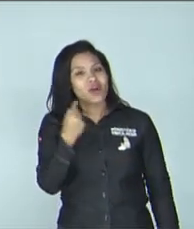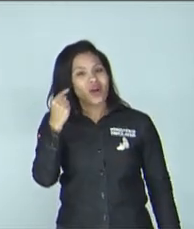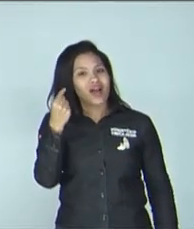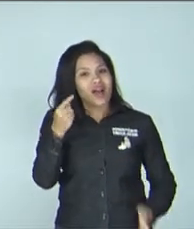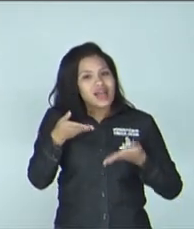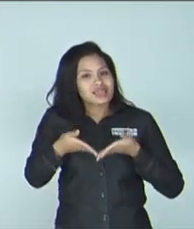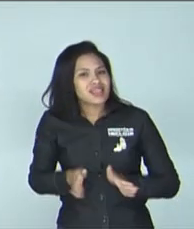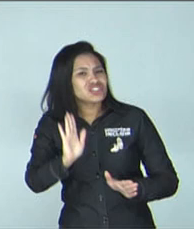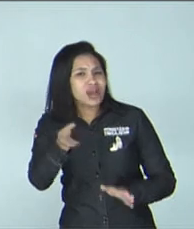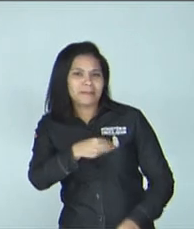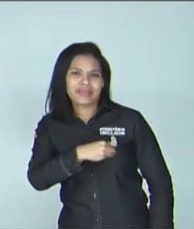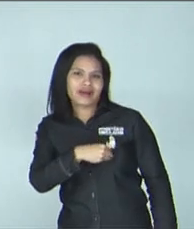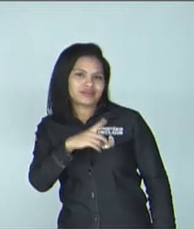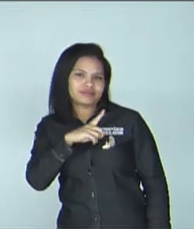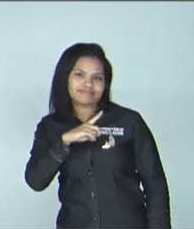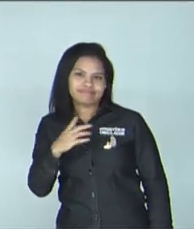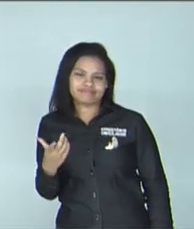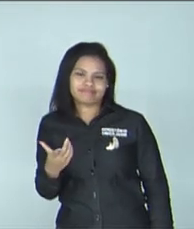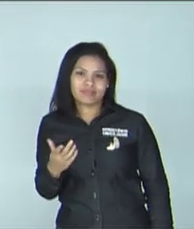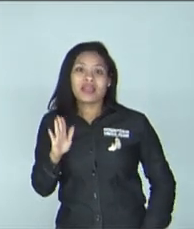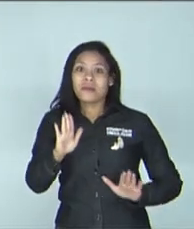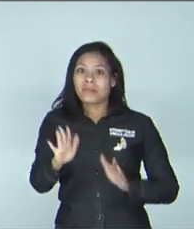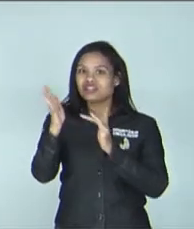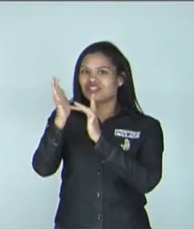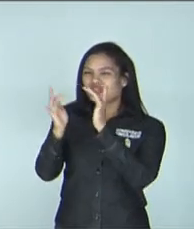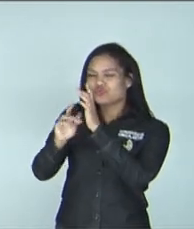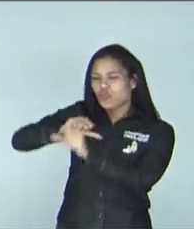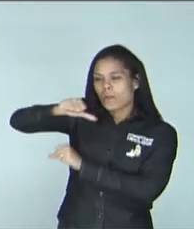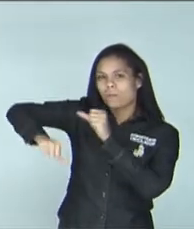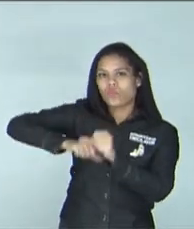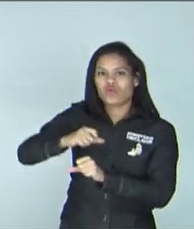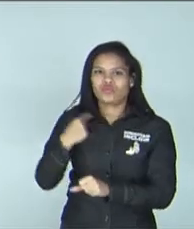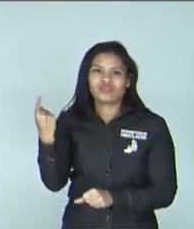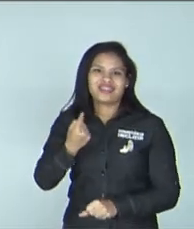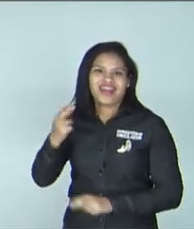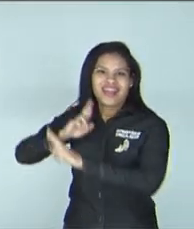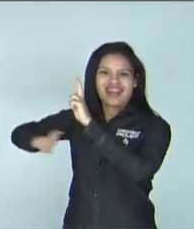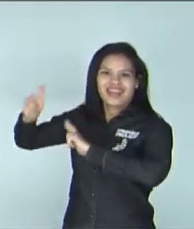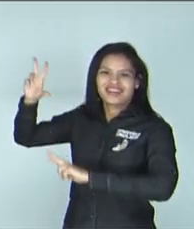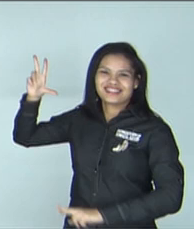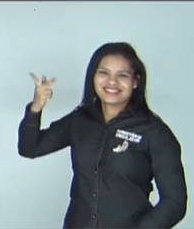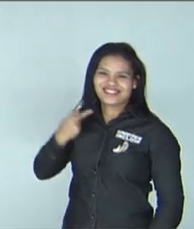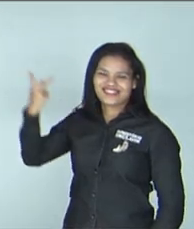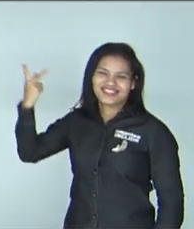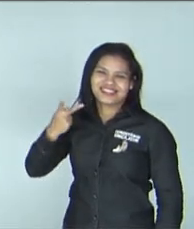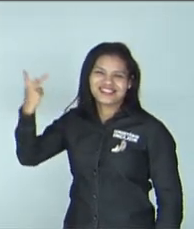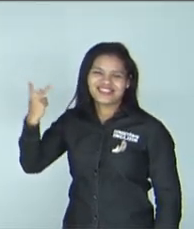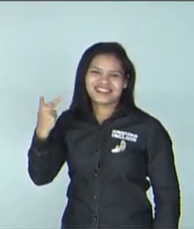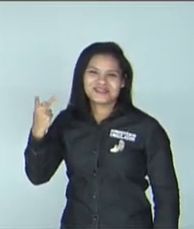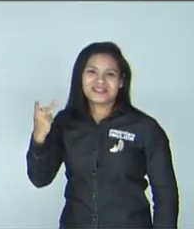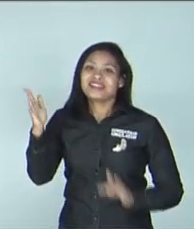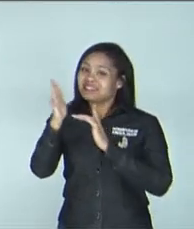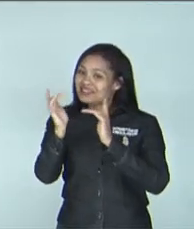nossa relação com deus é jesus ele morreu numa cruz em seu lugar no meu lugar e